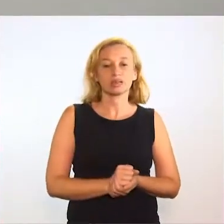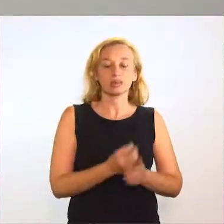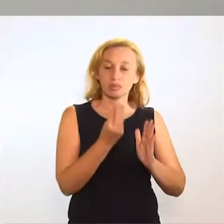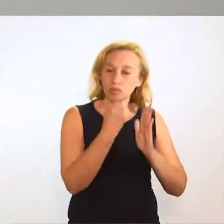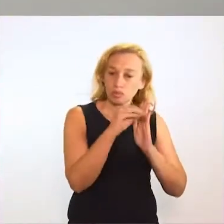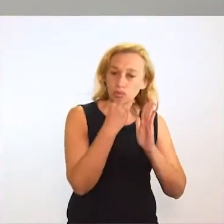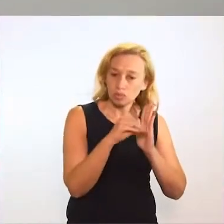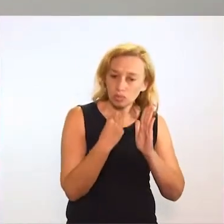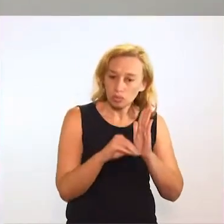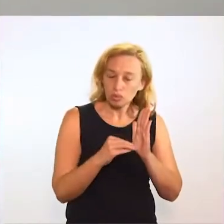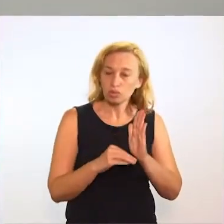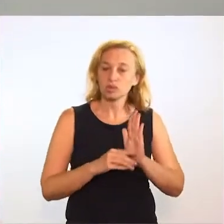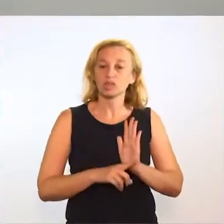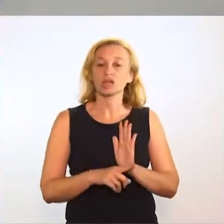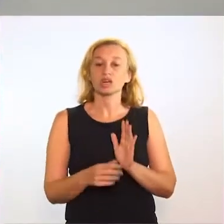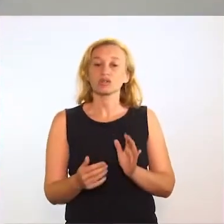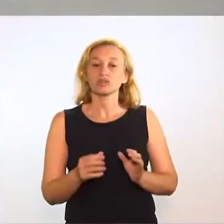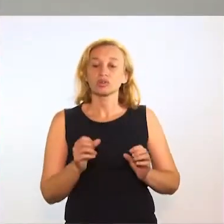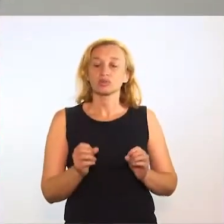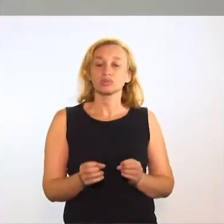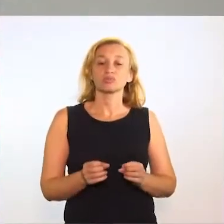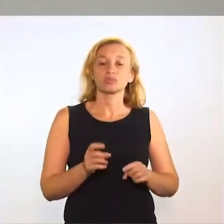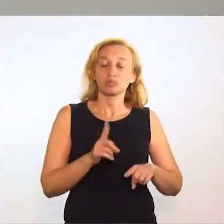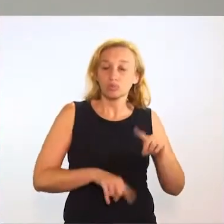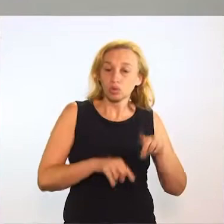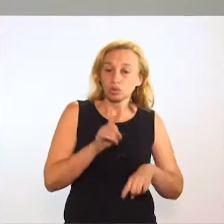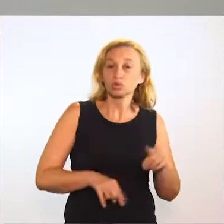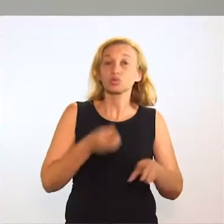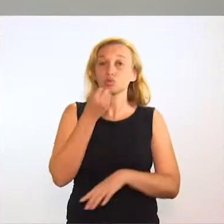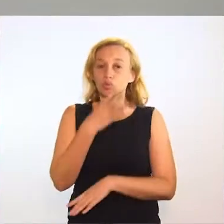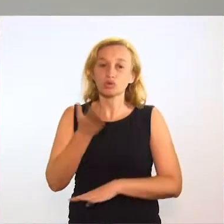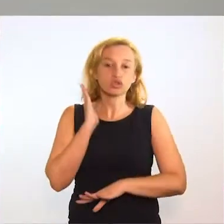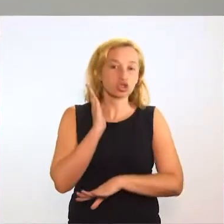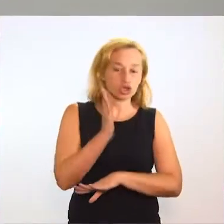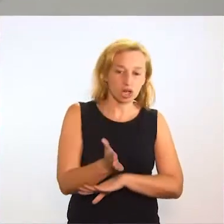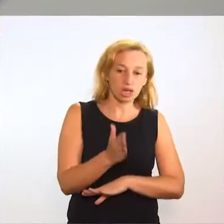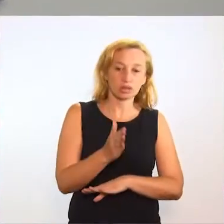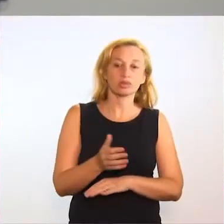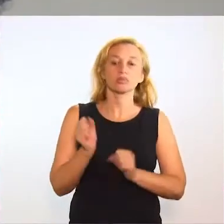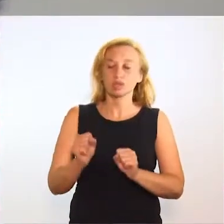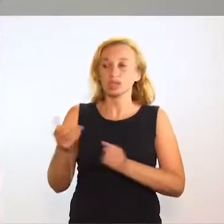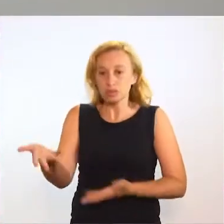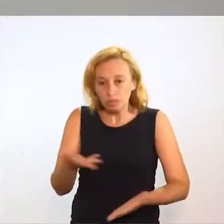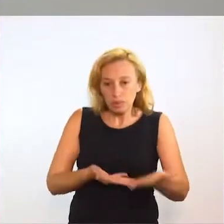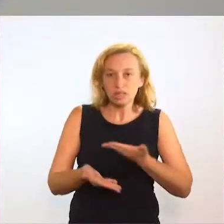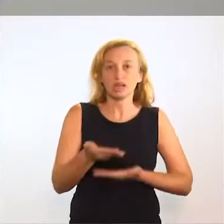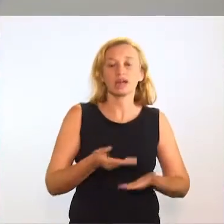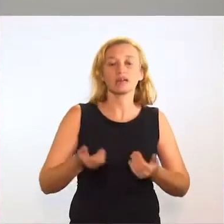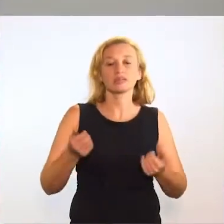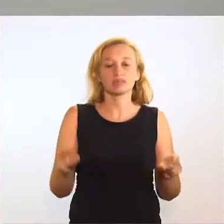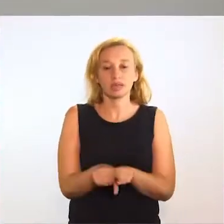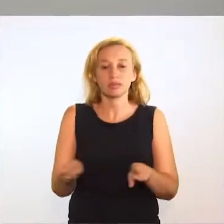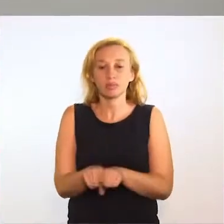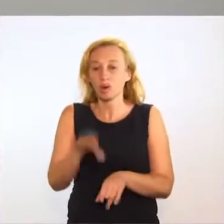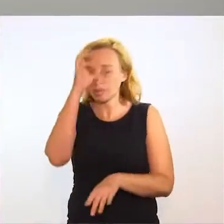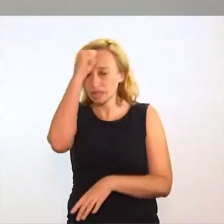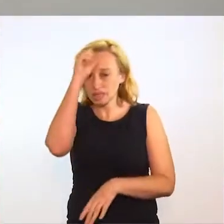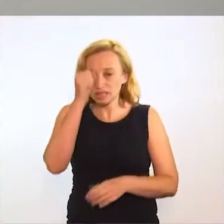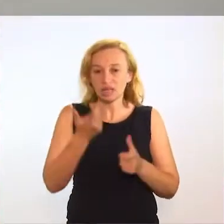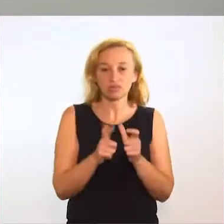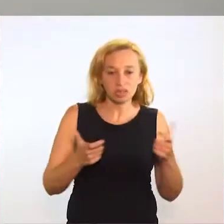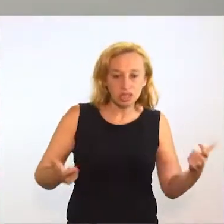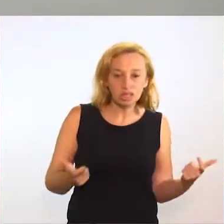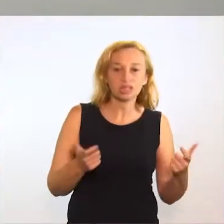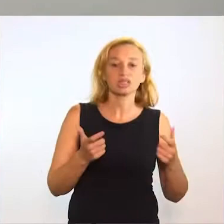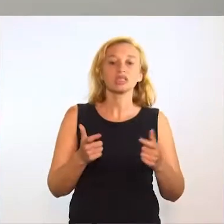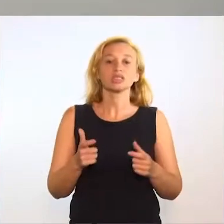aprender para entregar um conteúdo que ficasse direto para elas, que elas pudessem ver e que a gente também pudesse compartilhar. Então, acho que foi um grande